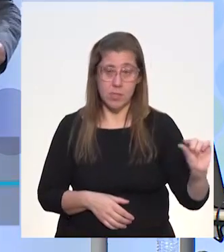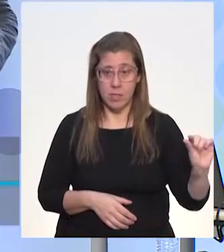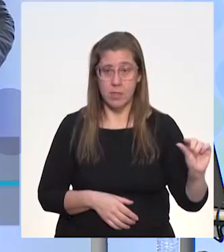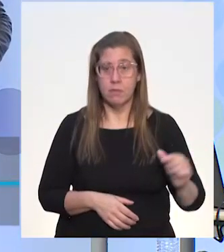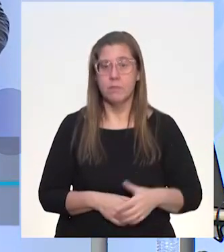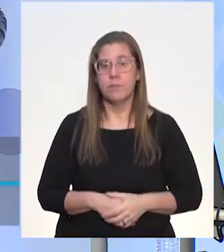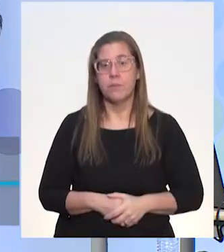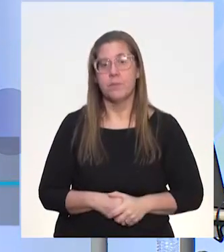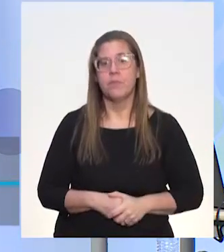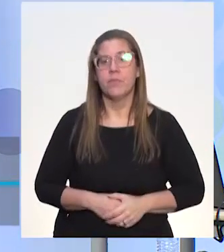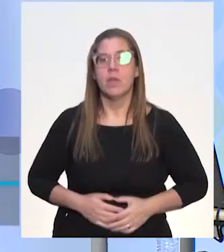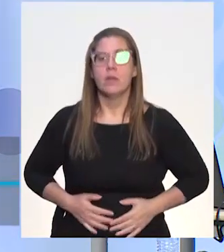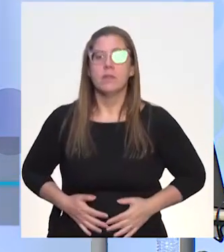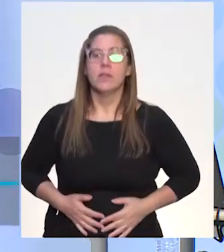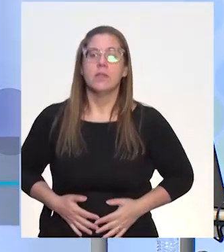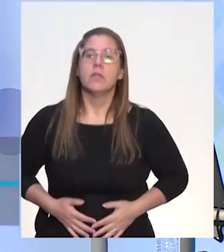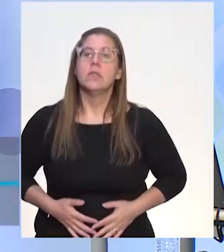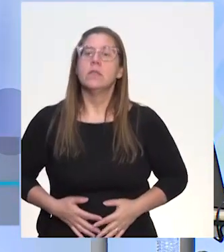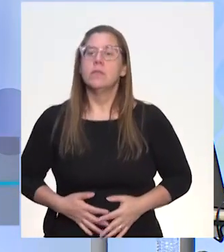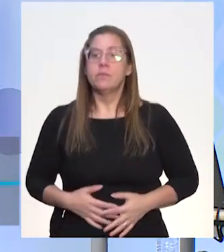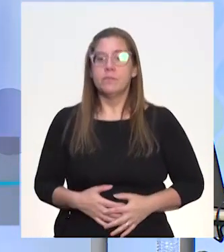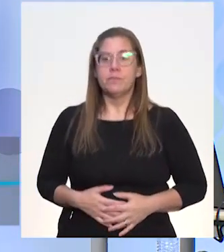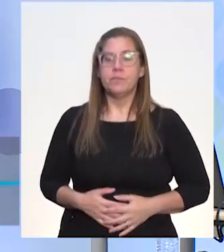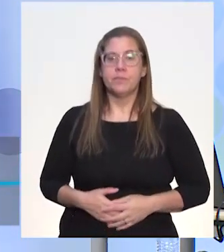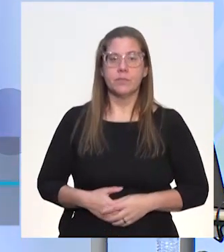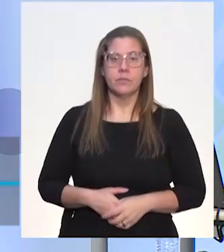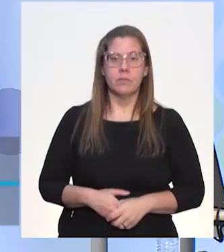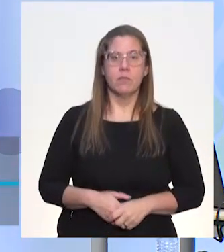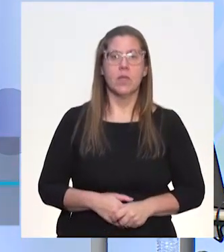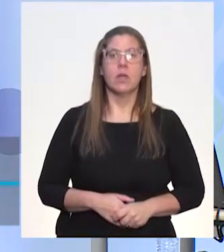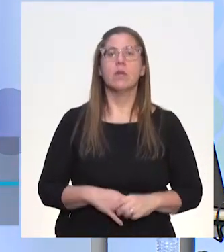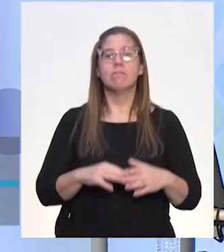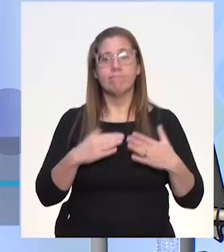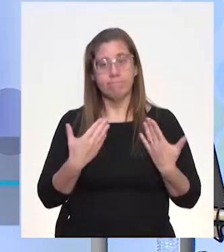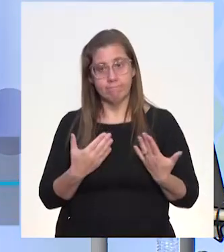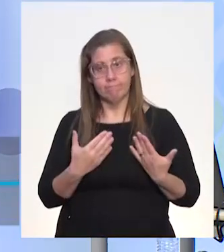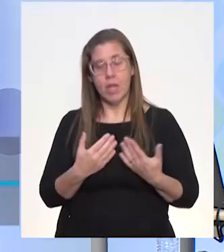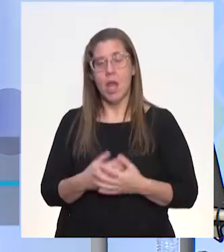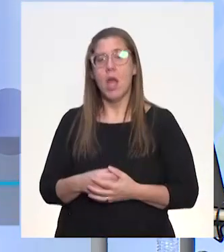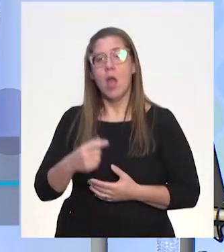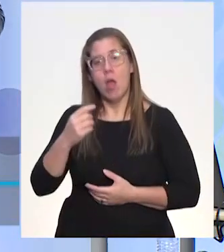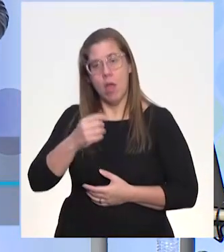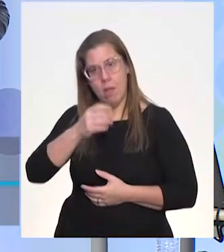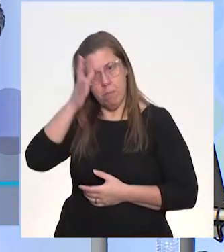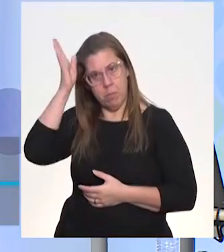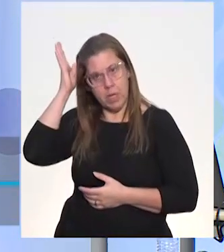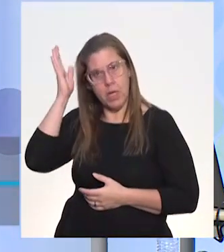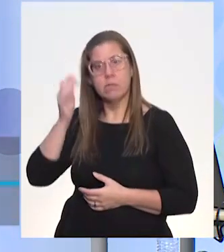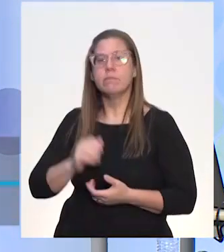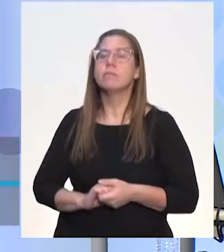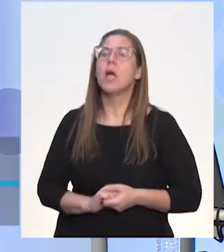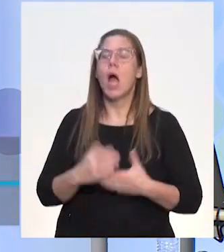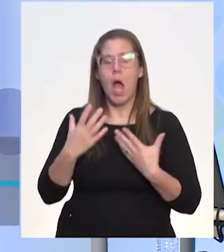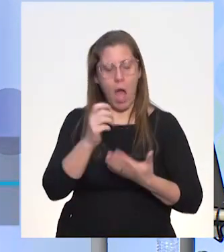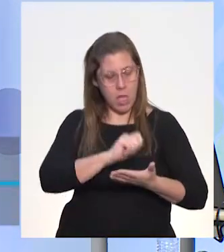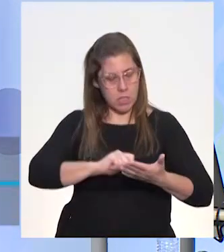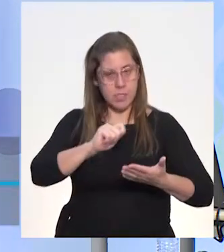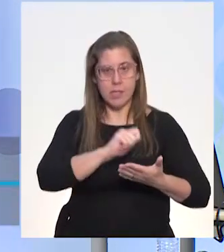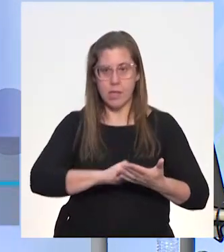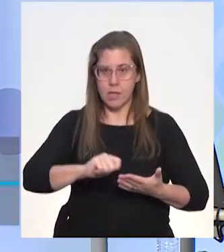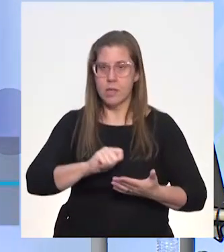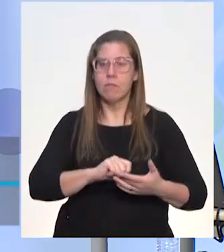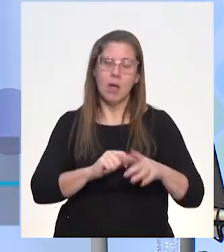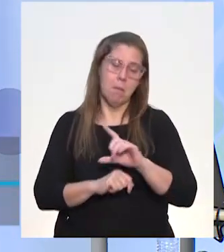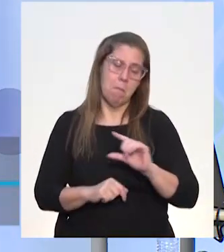provisório republicano é montado, que vai dar origem, inclusive, à República de Weimar, que assina a rendição e, logo um